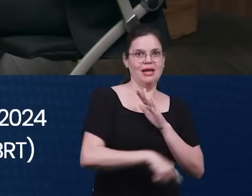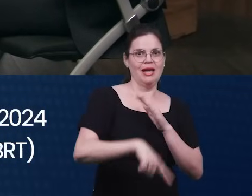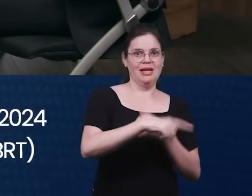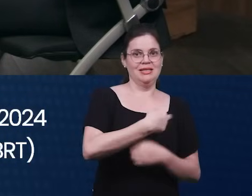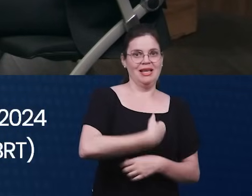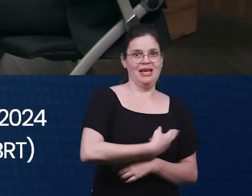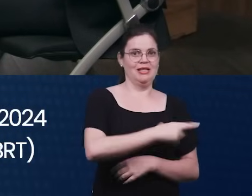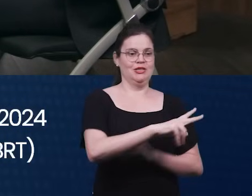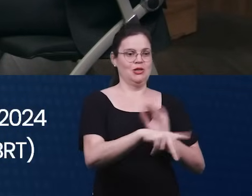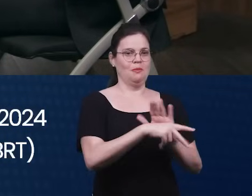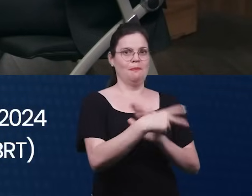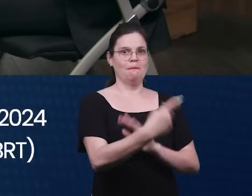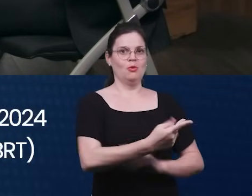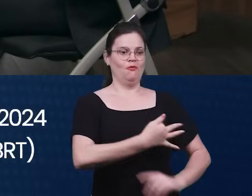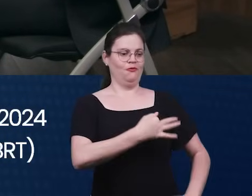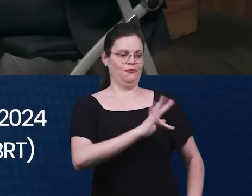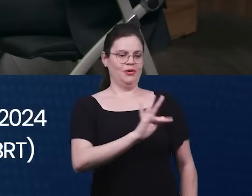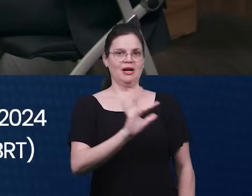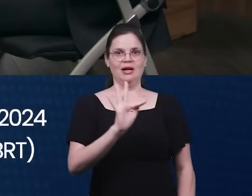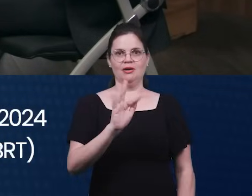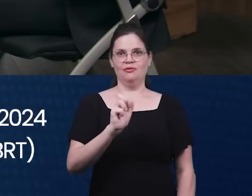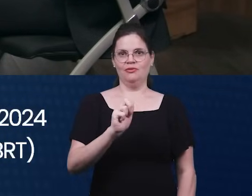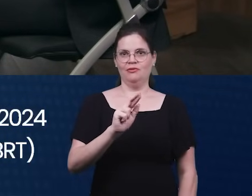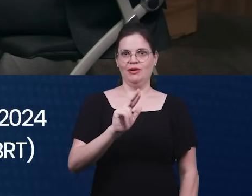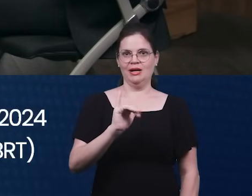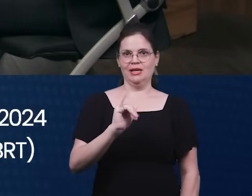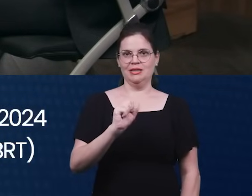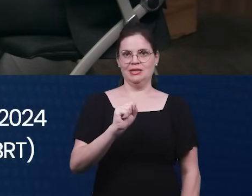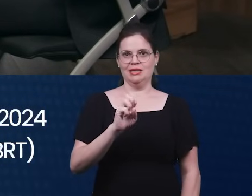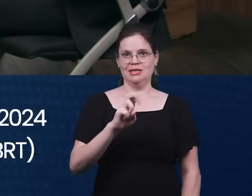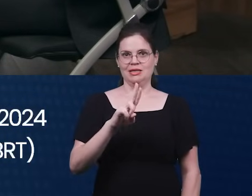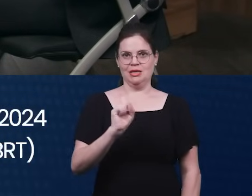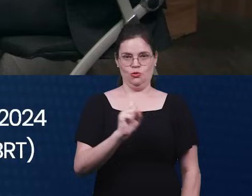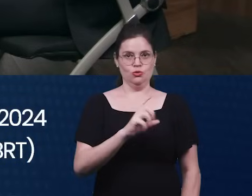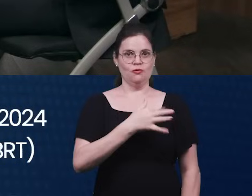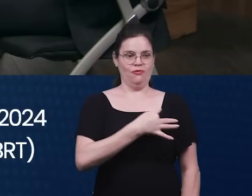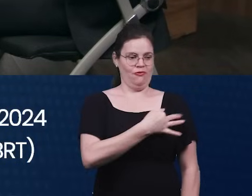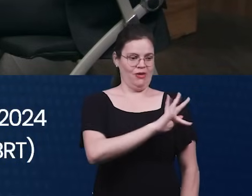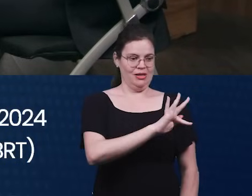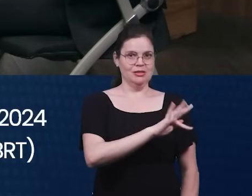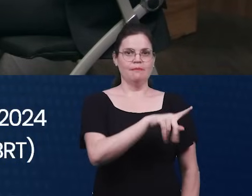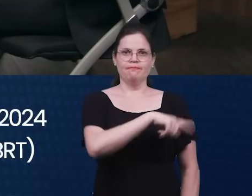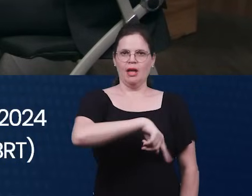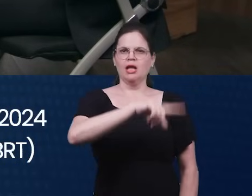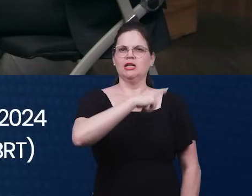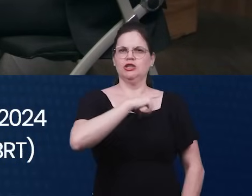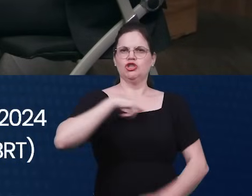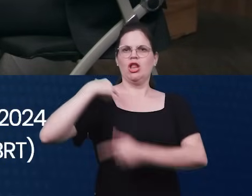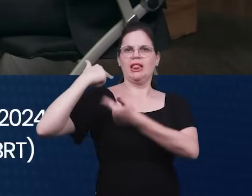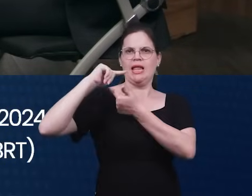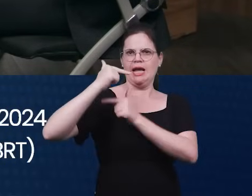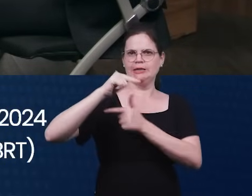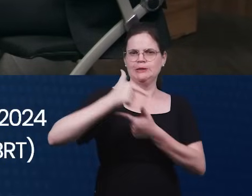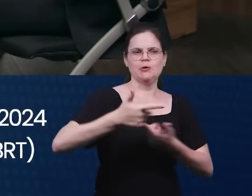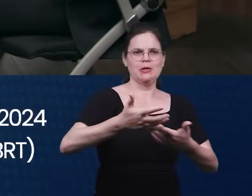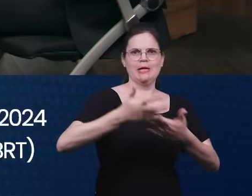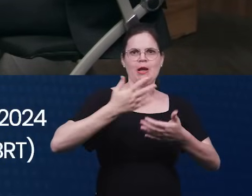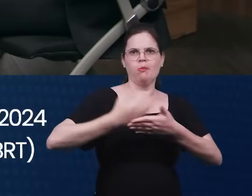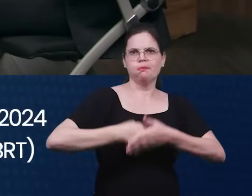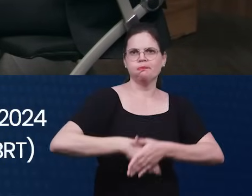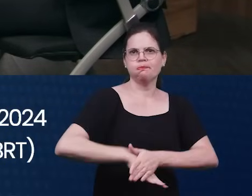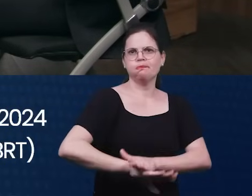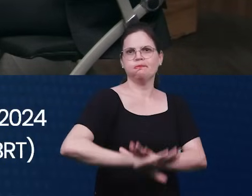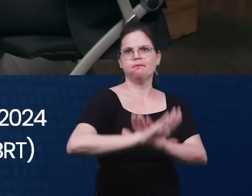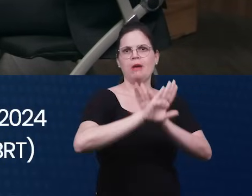religiosos e ainda conservavam algumas tradições em seus corações começaram a